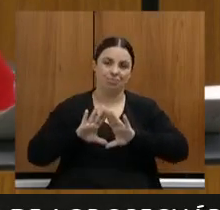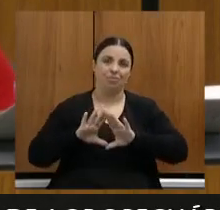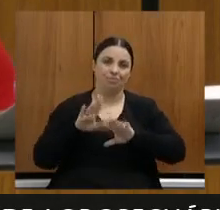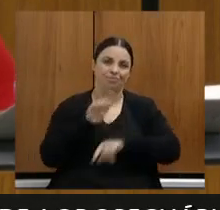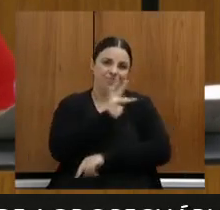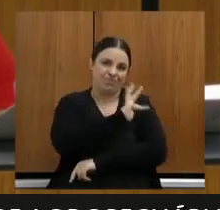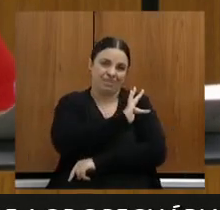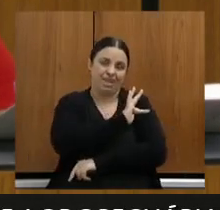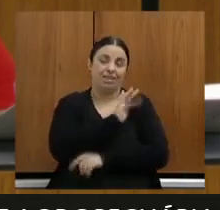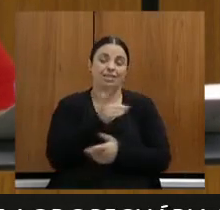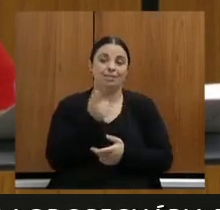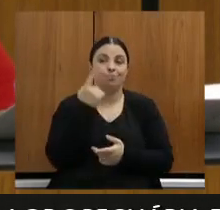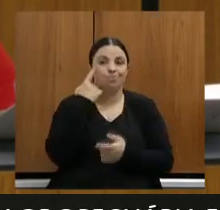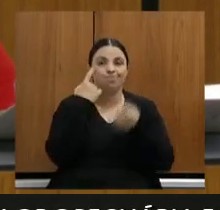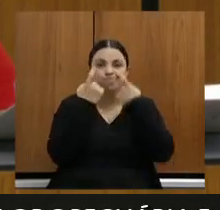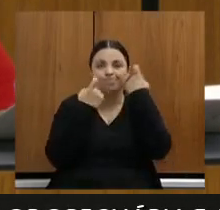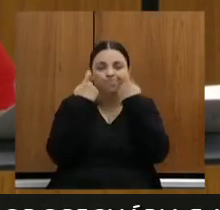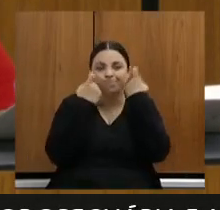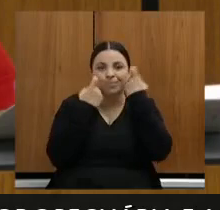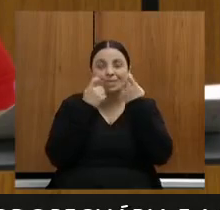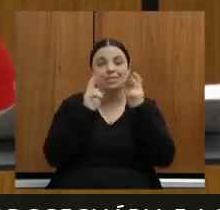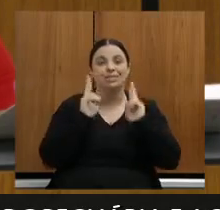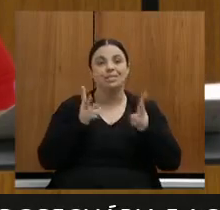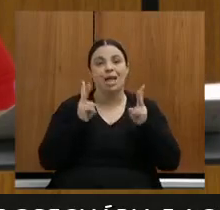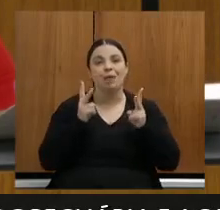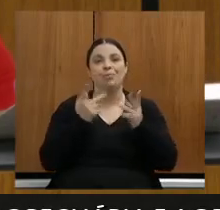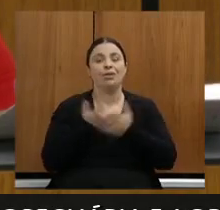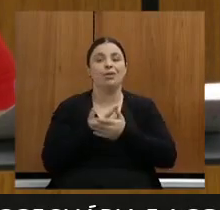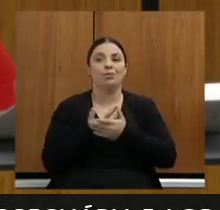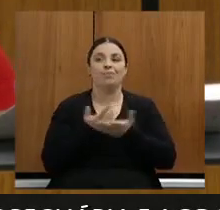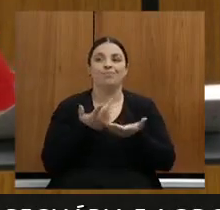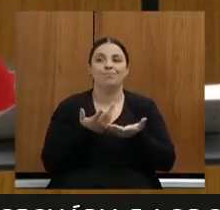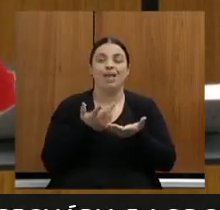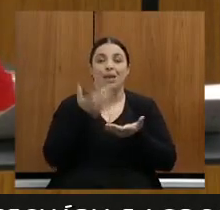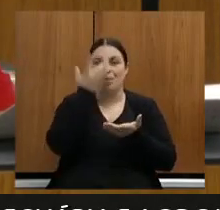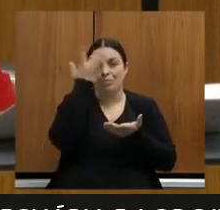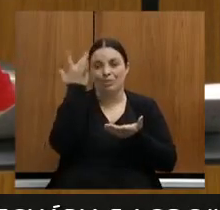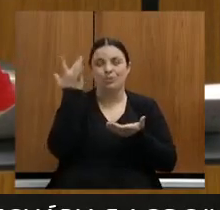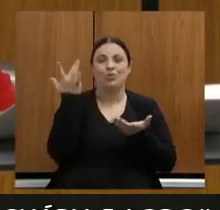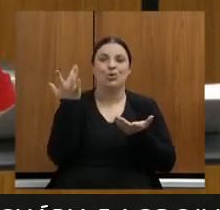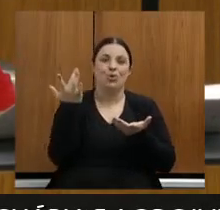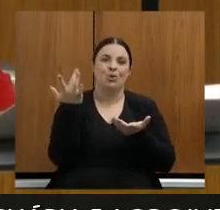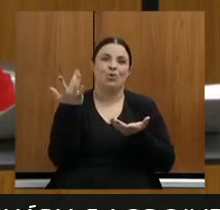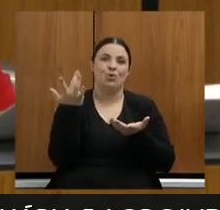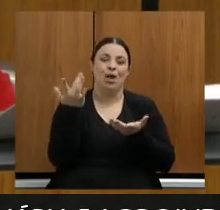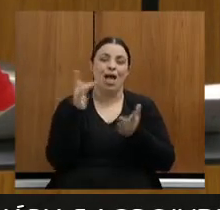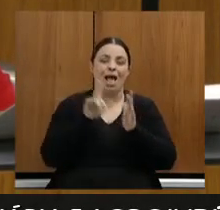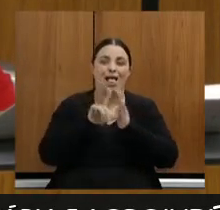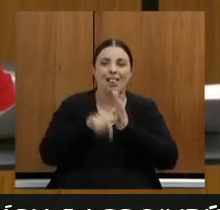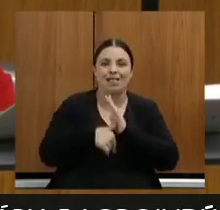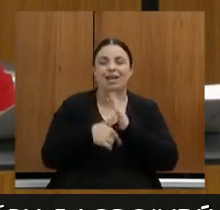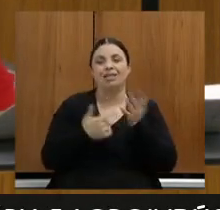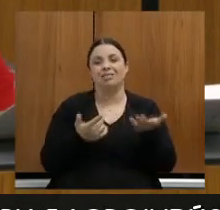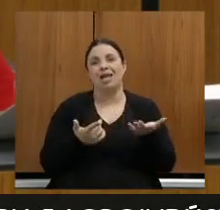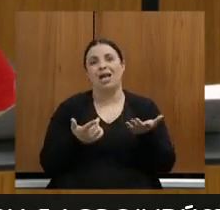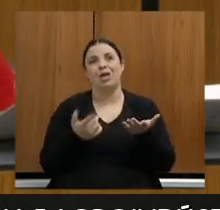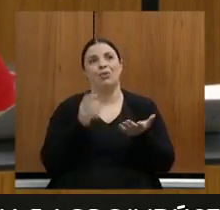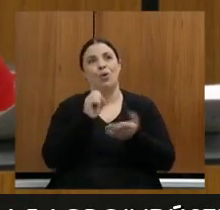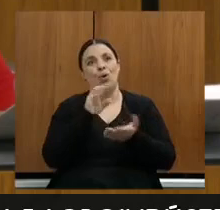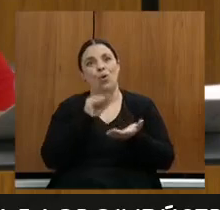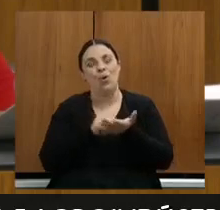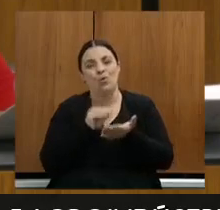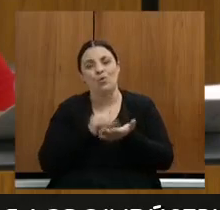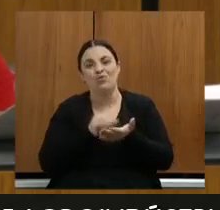continua sendo a nossa preocupação com déficit de pessoal nós sabemos que os excelentes resultados e trabalhos